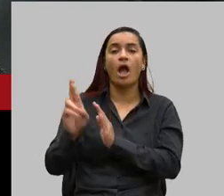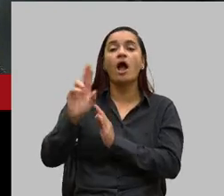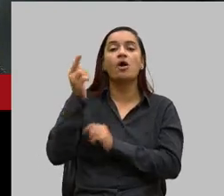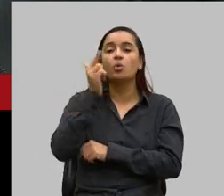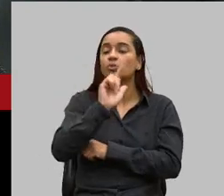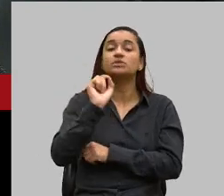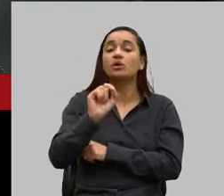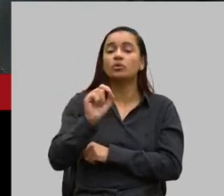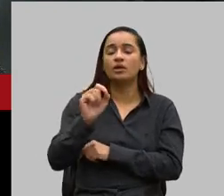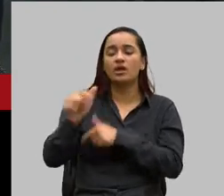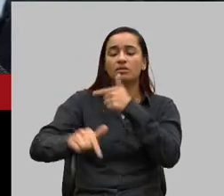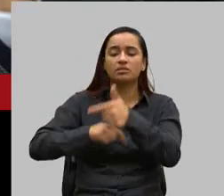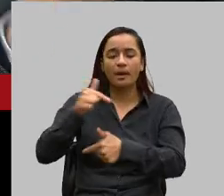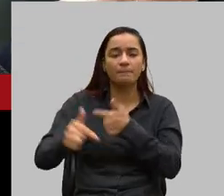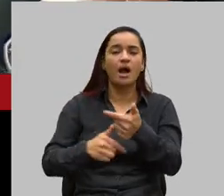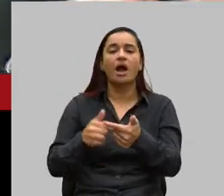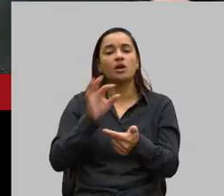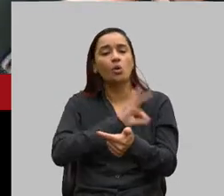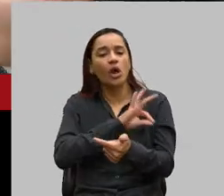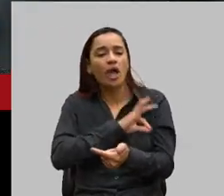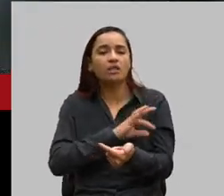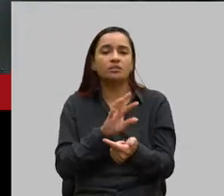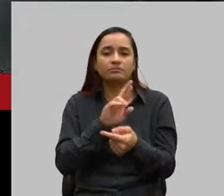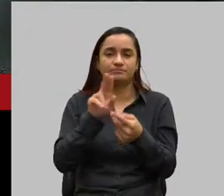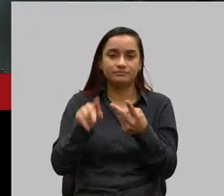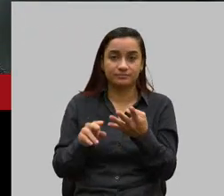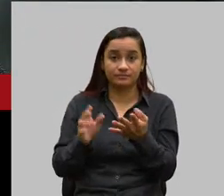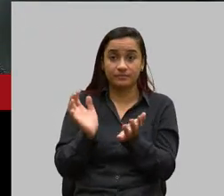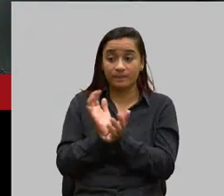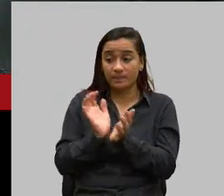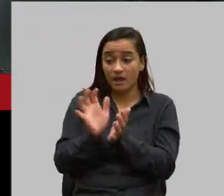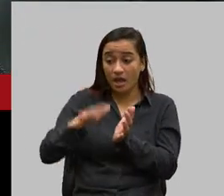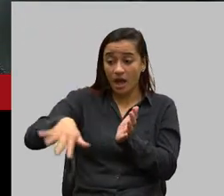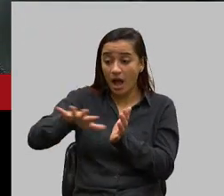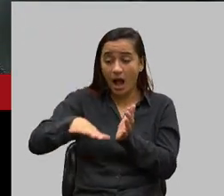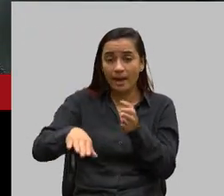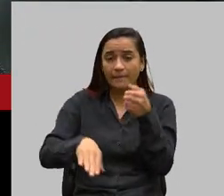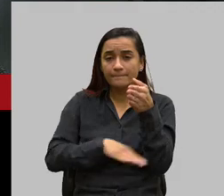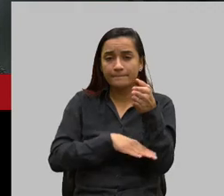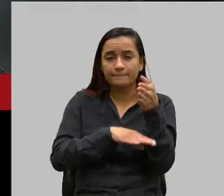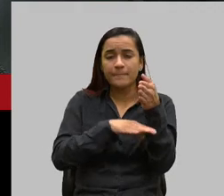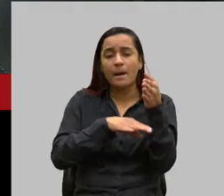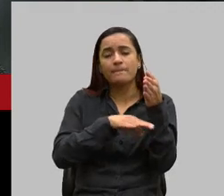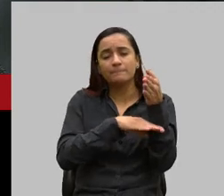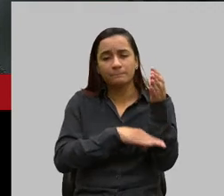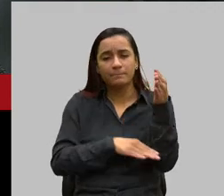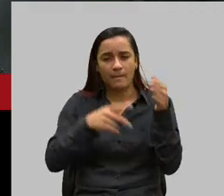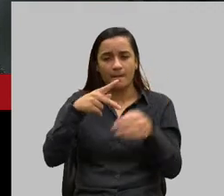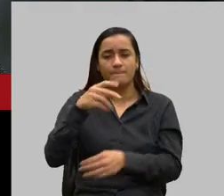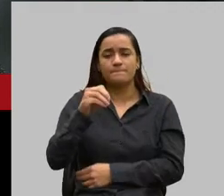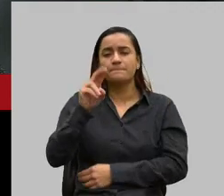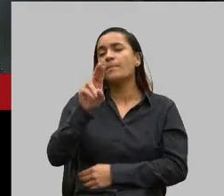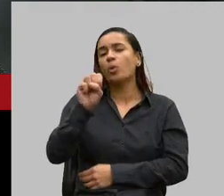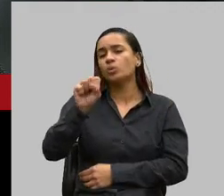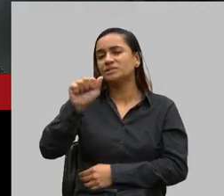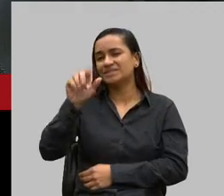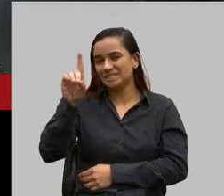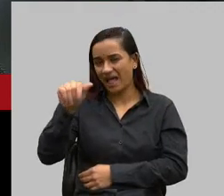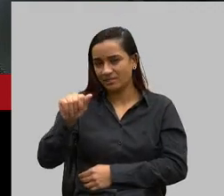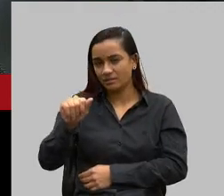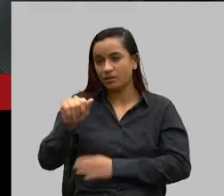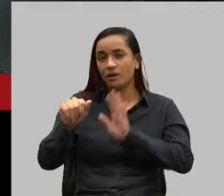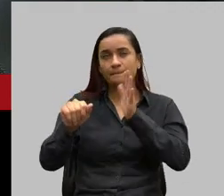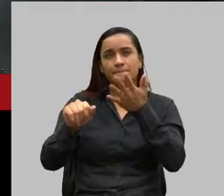renda nós temos di área média de pousadas nessa localidade e que gira em torno de R